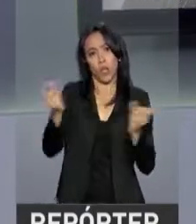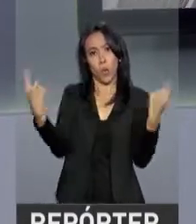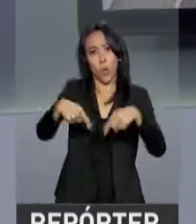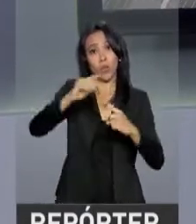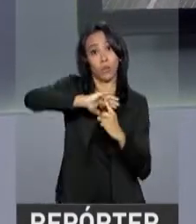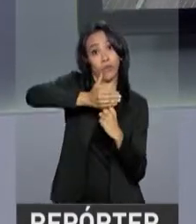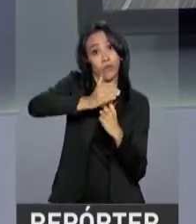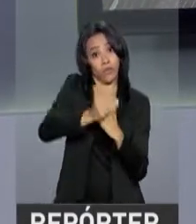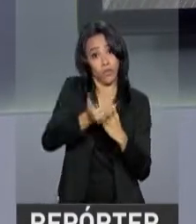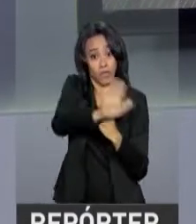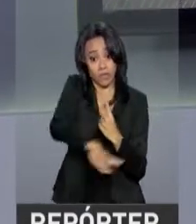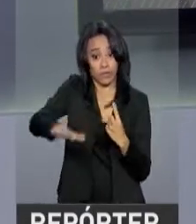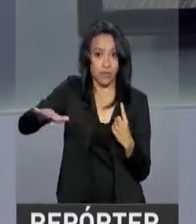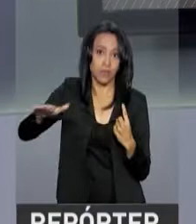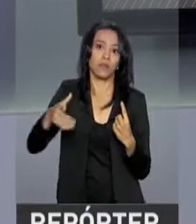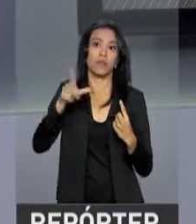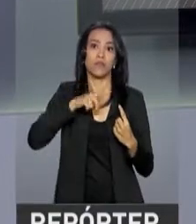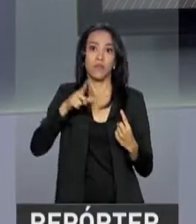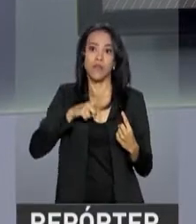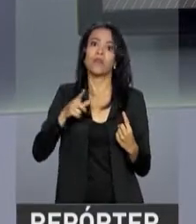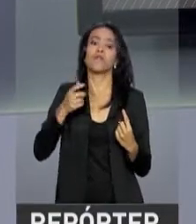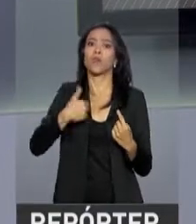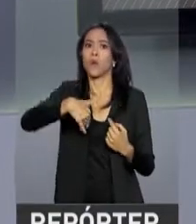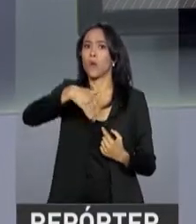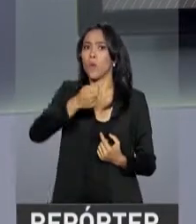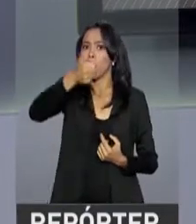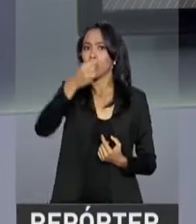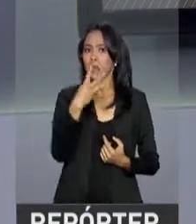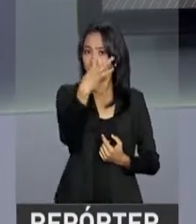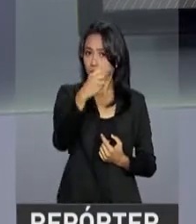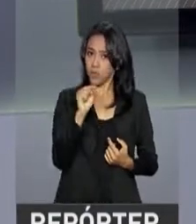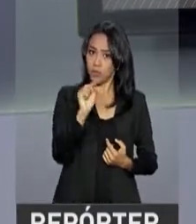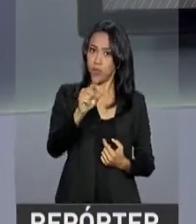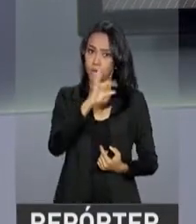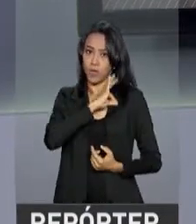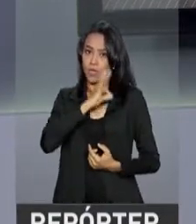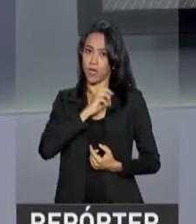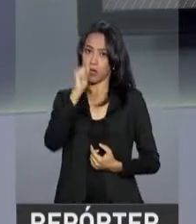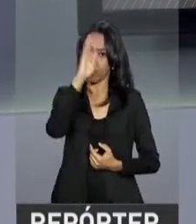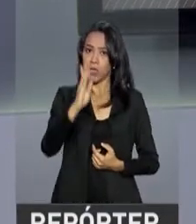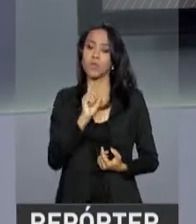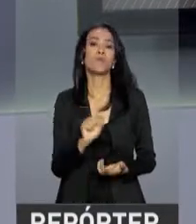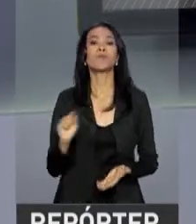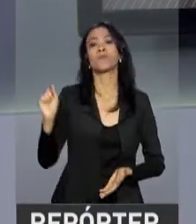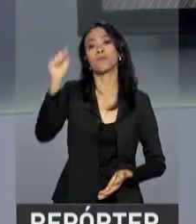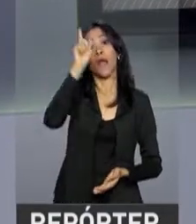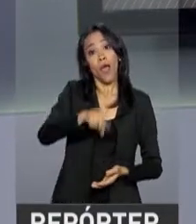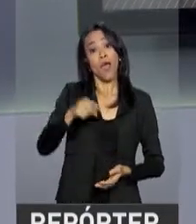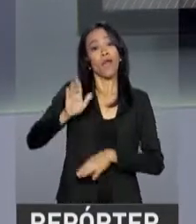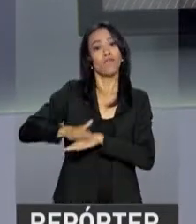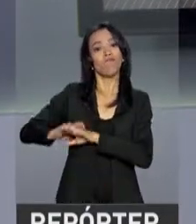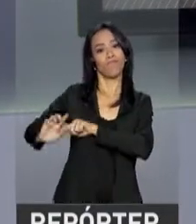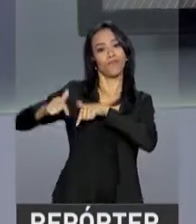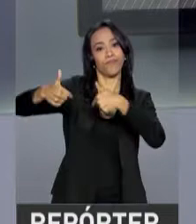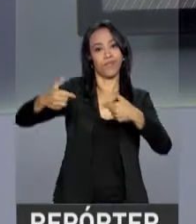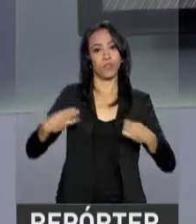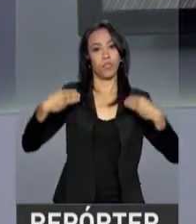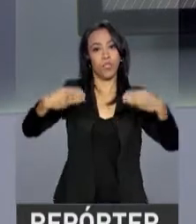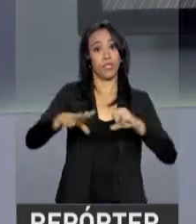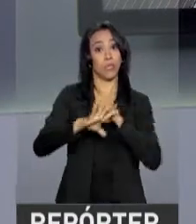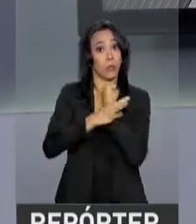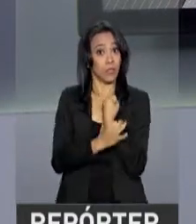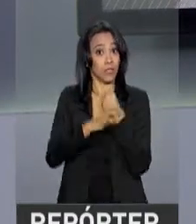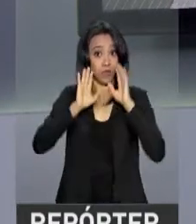a luz da infância envolveu quase três mil policiais em todo o brasil a iniciativa do ministério da segurança pública e o